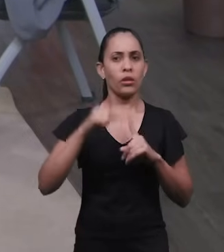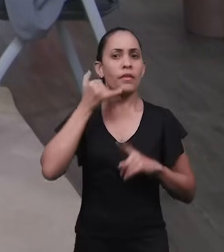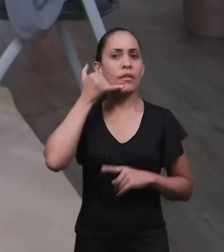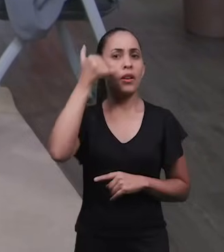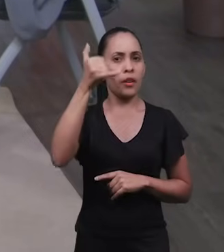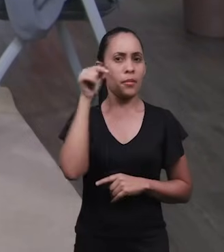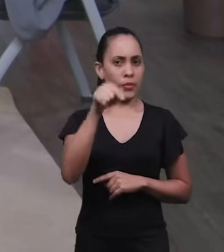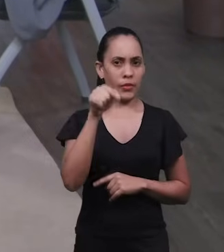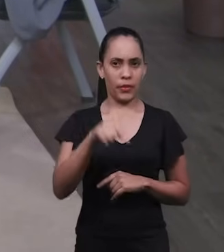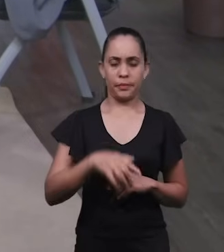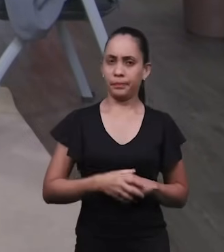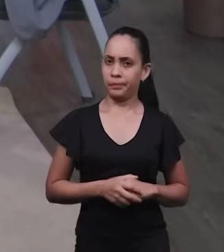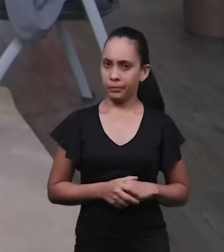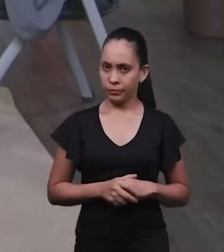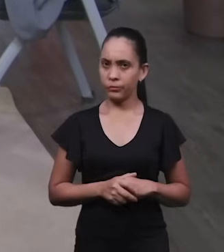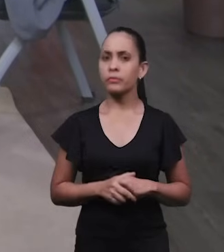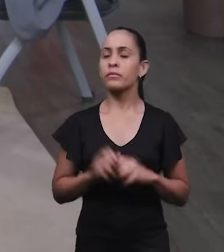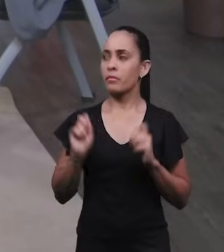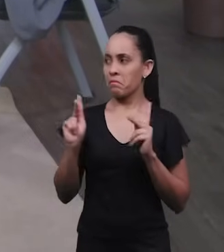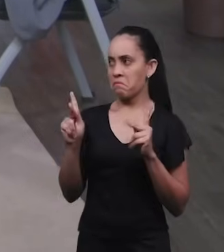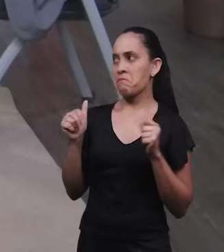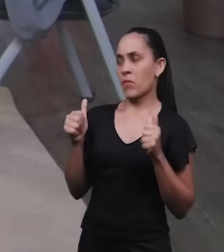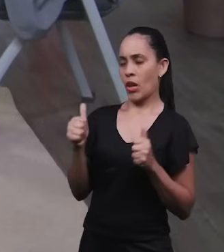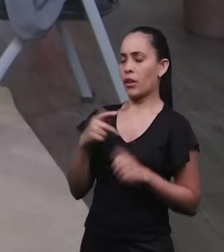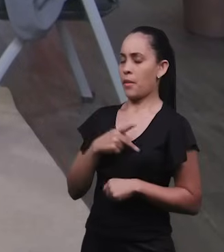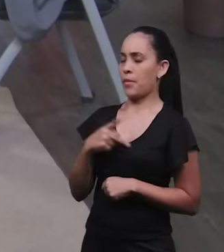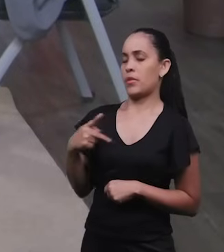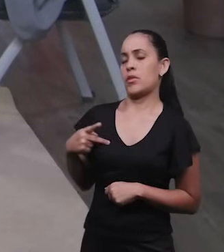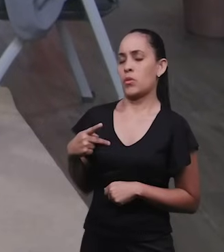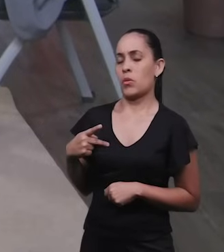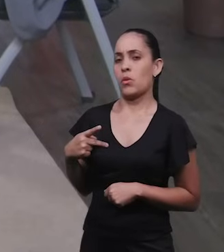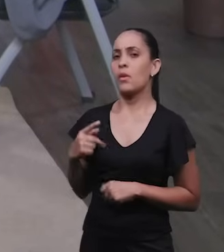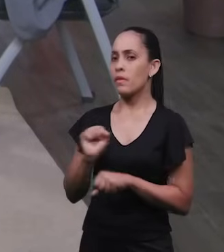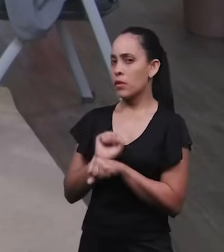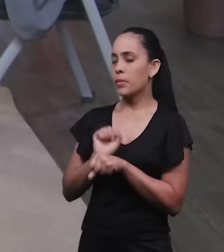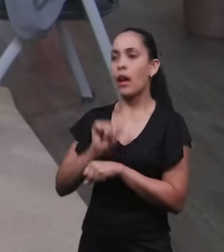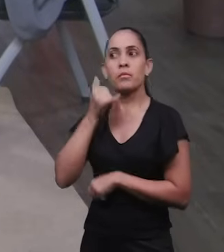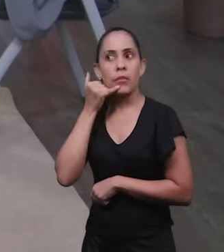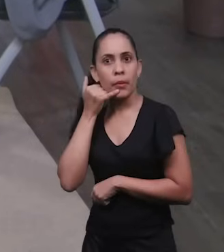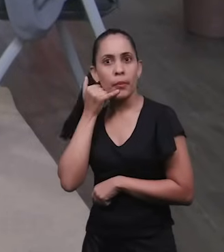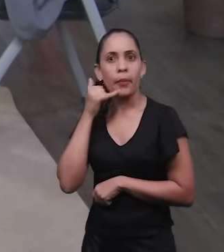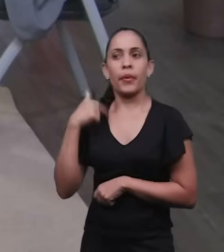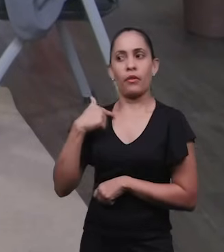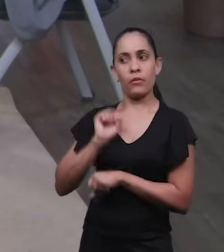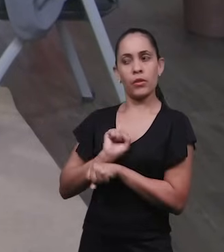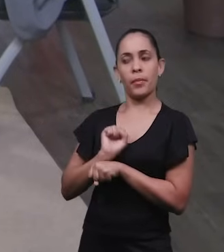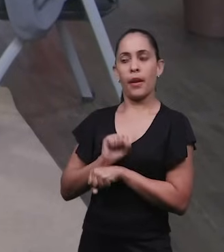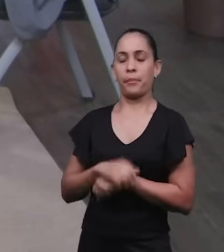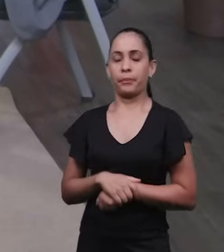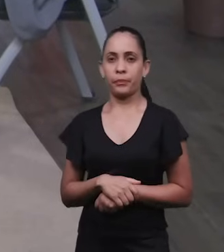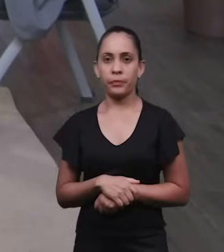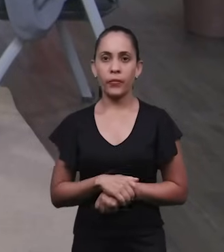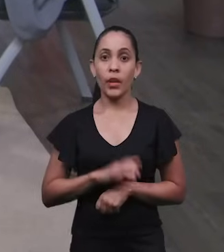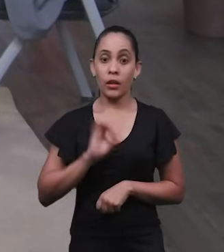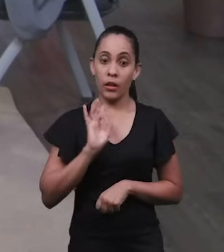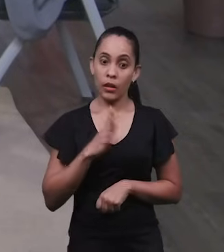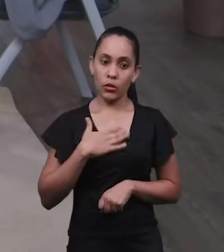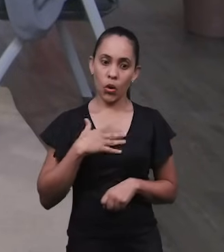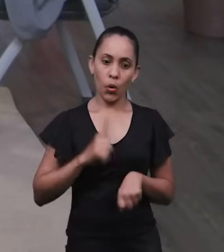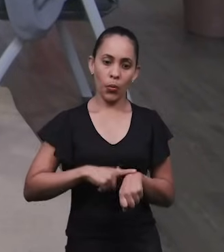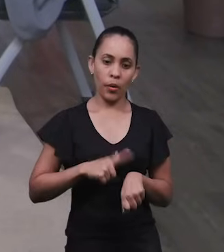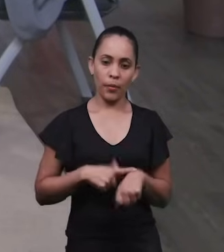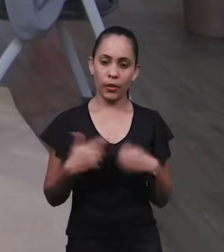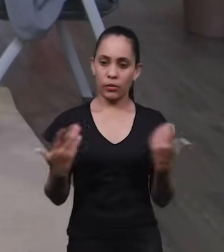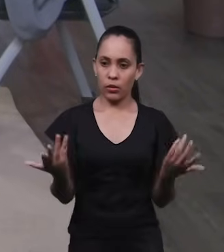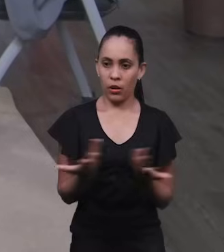irá contactá-lo. Tá bom, pastor. Eu vou aguardar. Mas olha, só